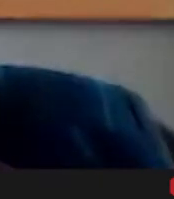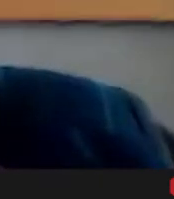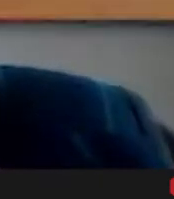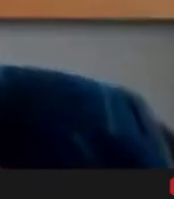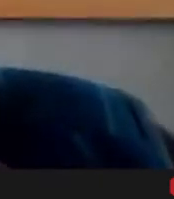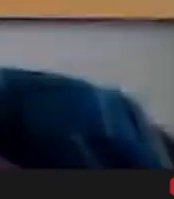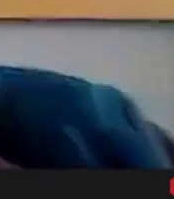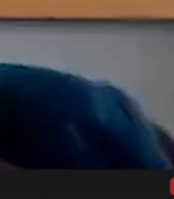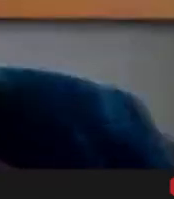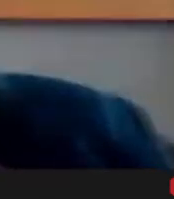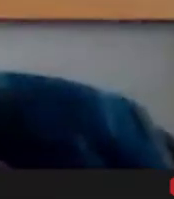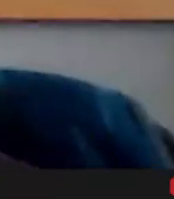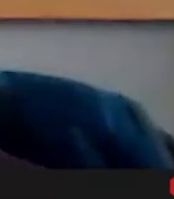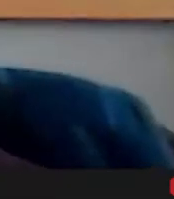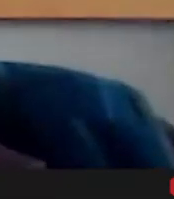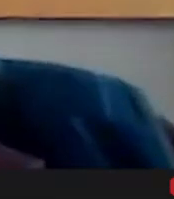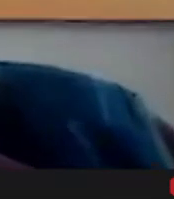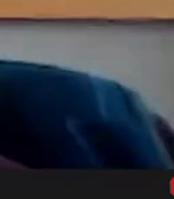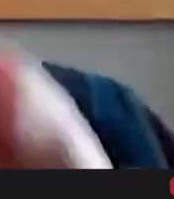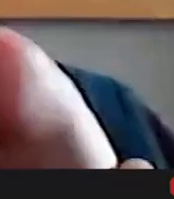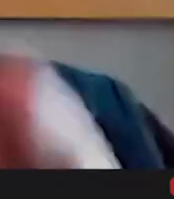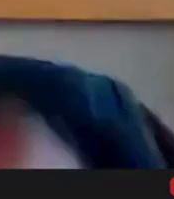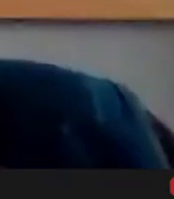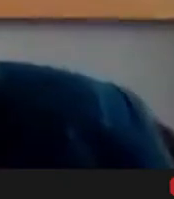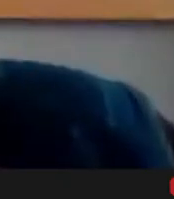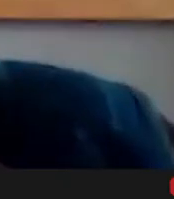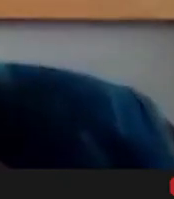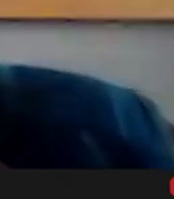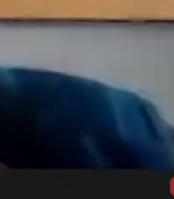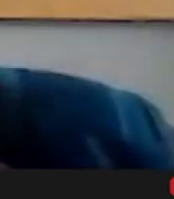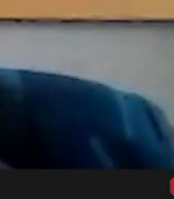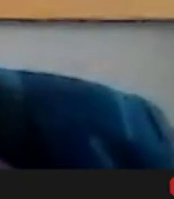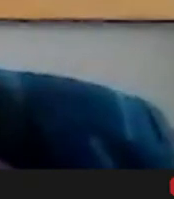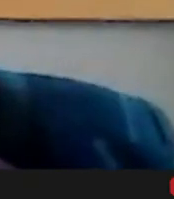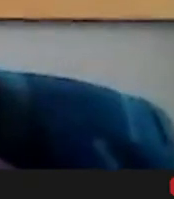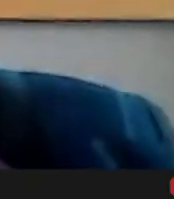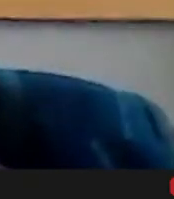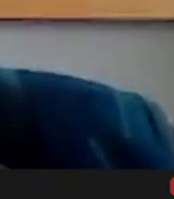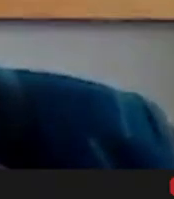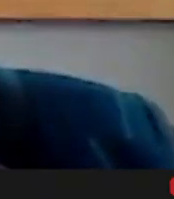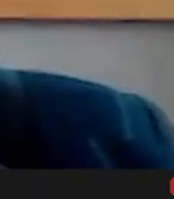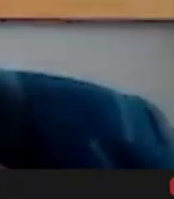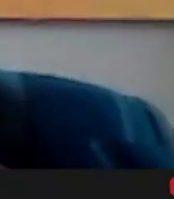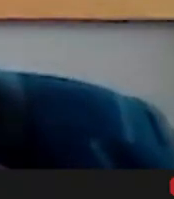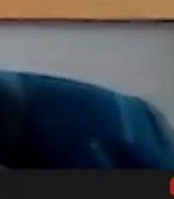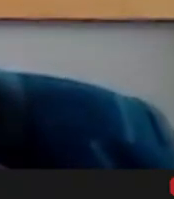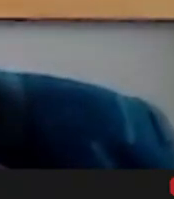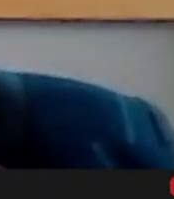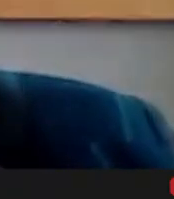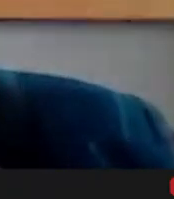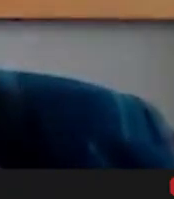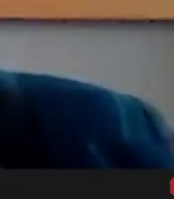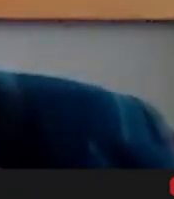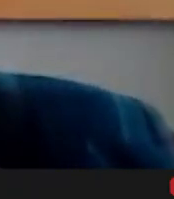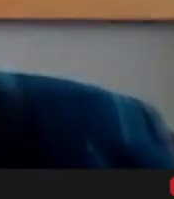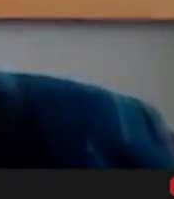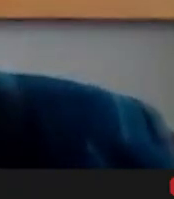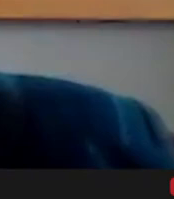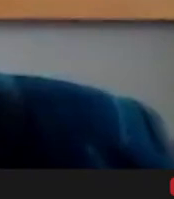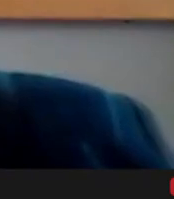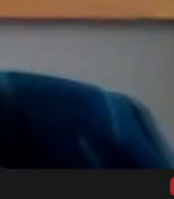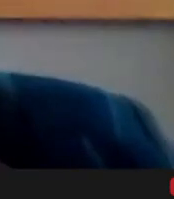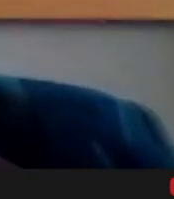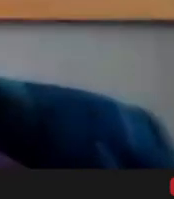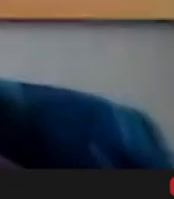os representantes. Bom, o nosso teto é 4 horas. 4 horas é o teto